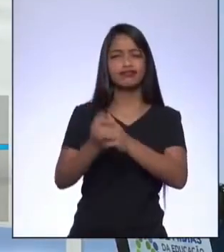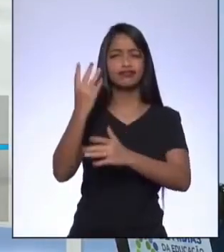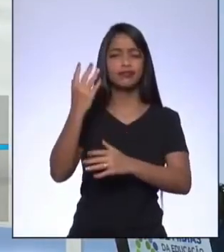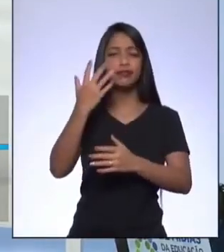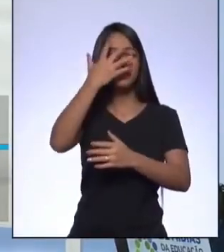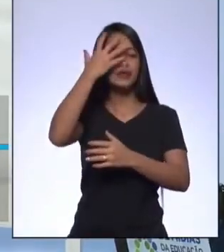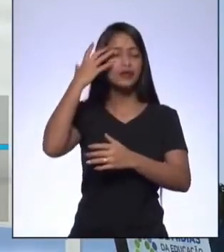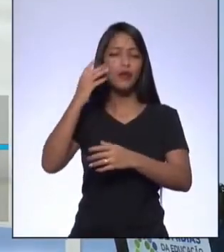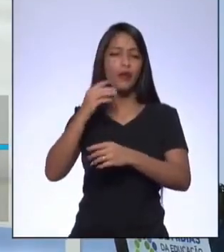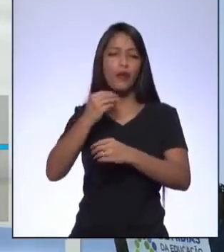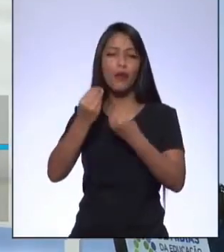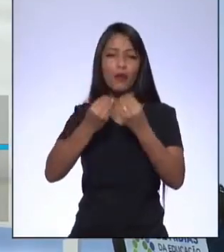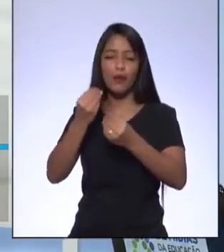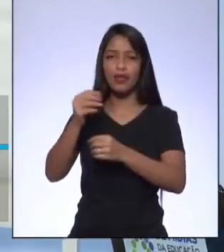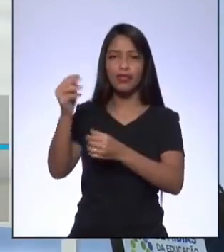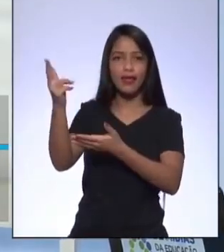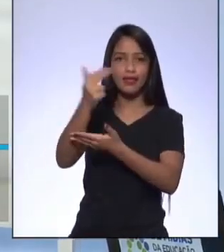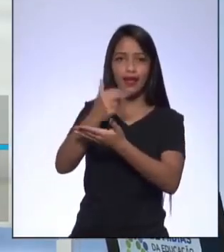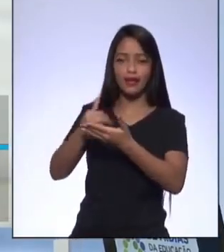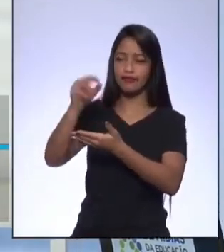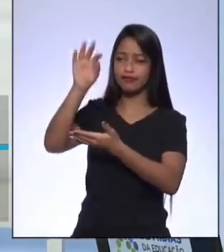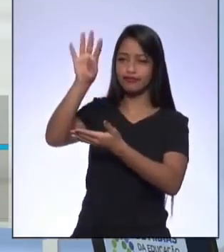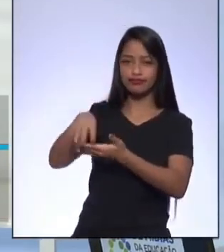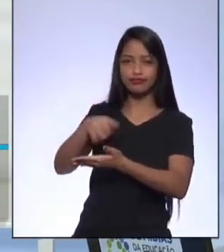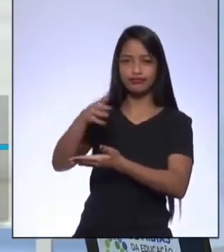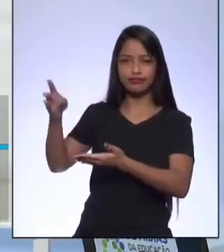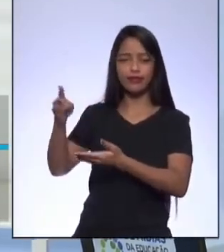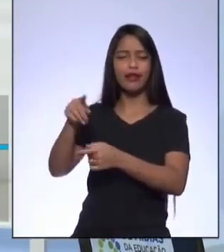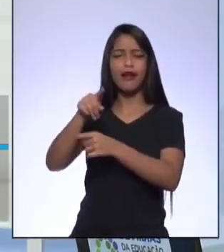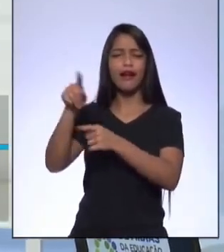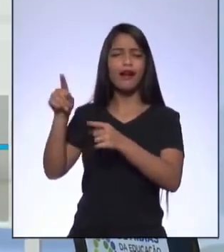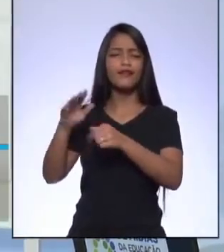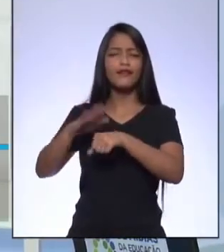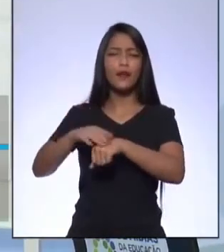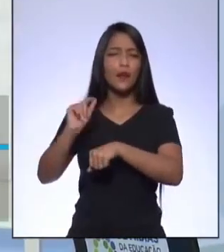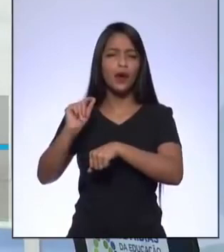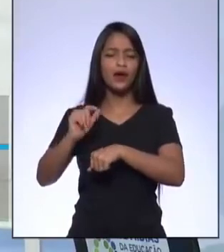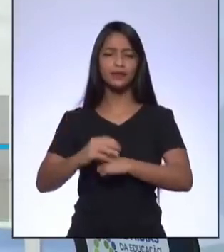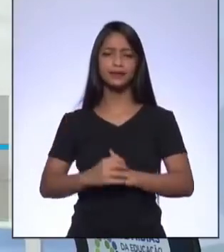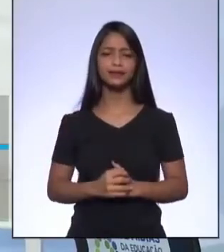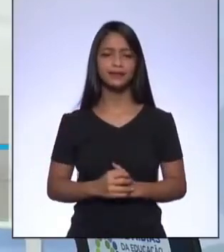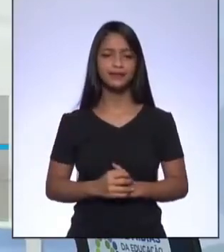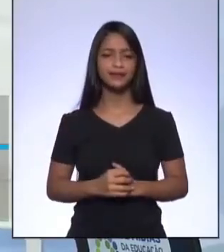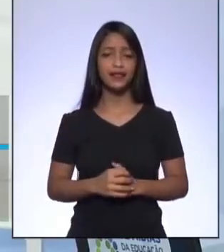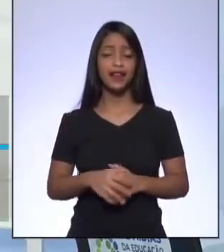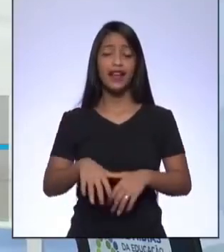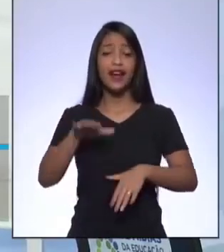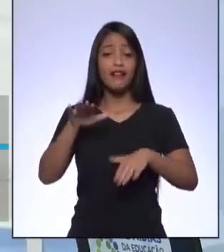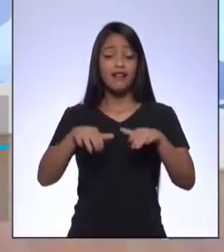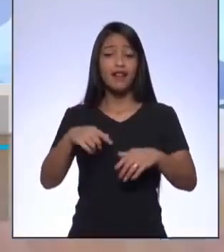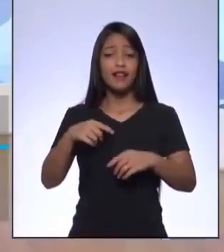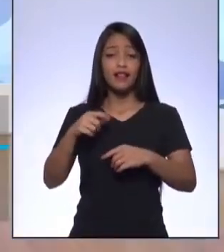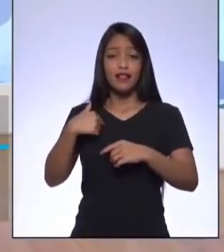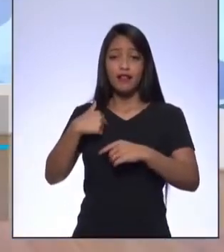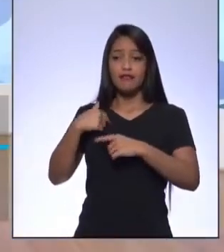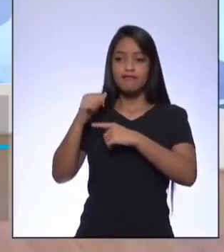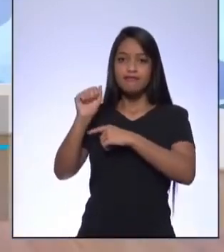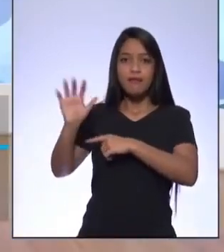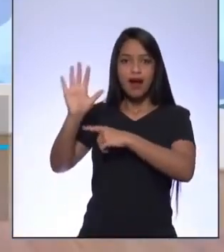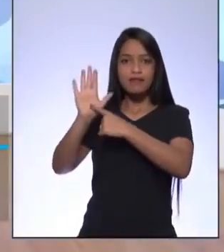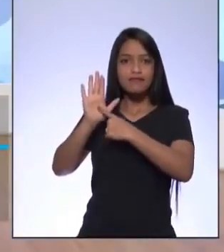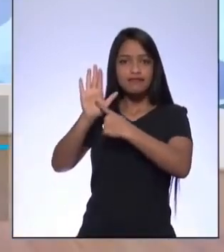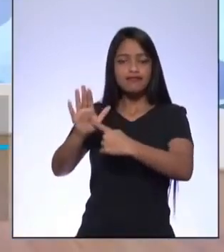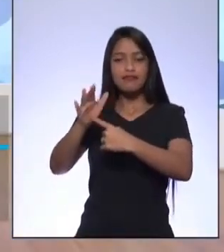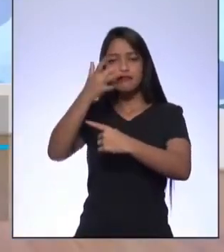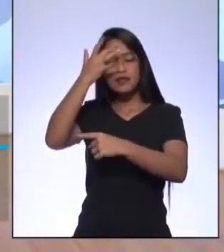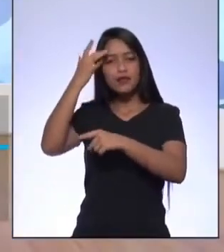plano cartesiano, que é um negócio assim incrível, porque às vezes você coloca a imagem e a pessoa não fica atenta como deveria estar.